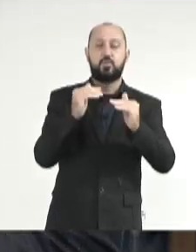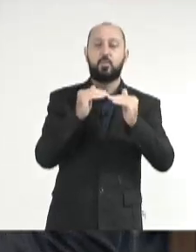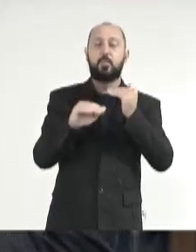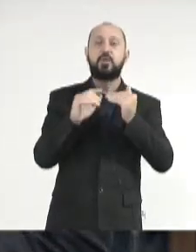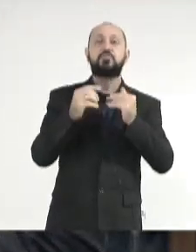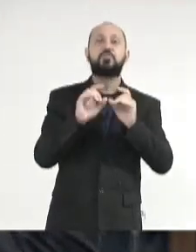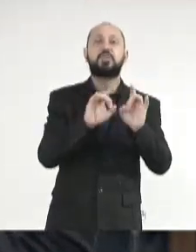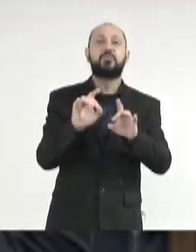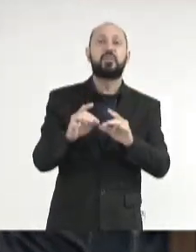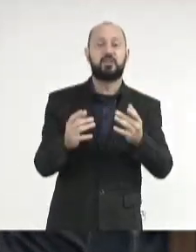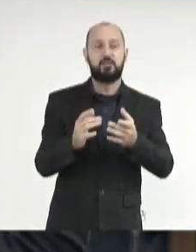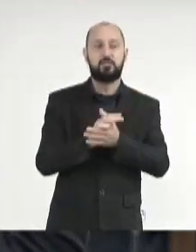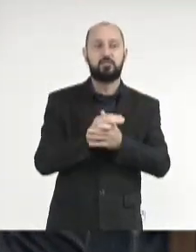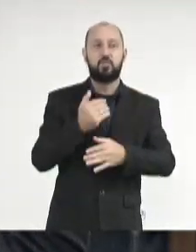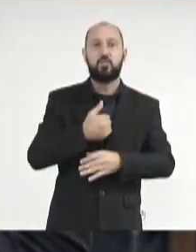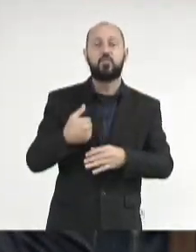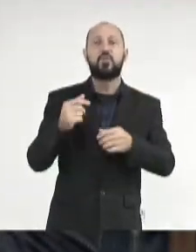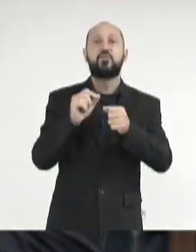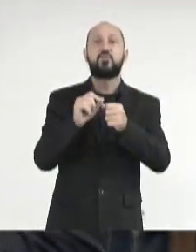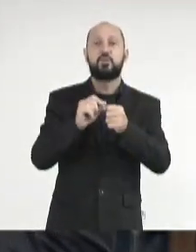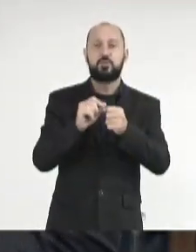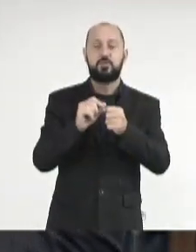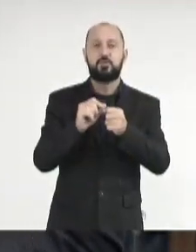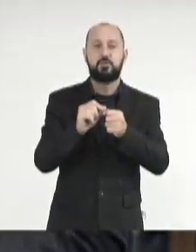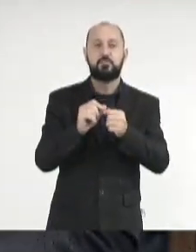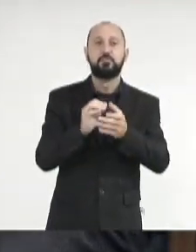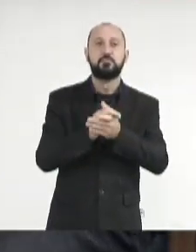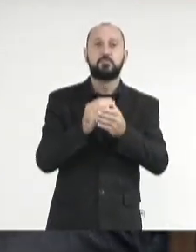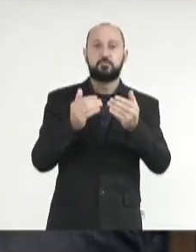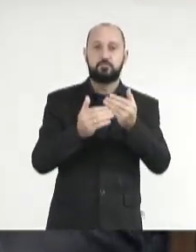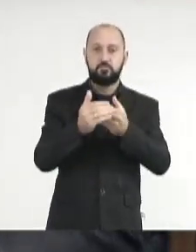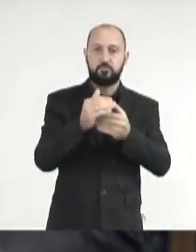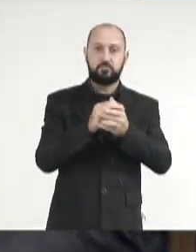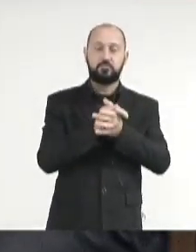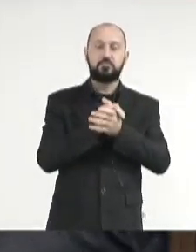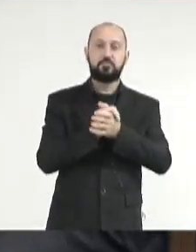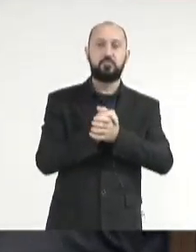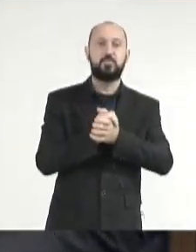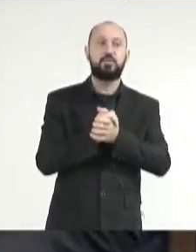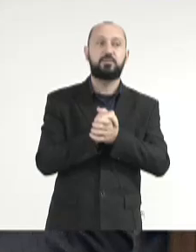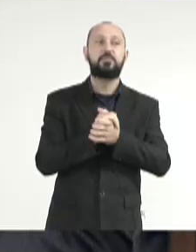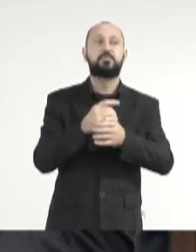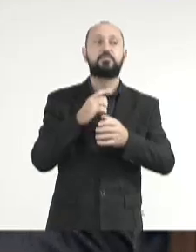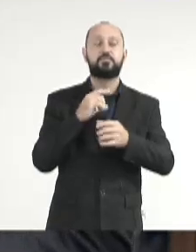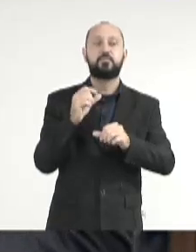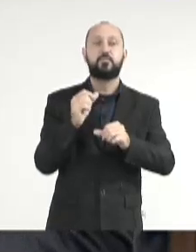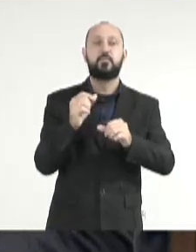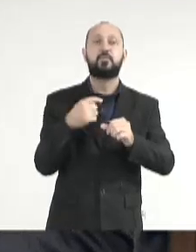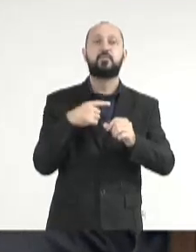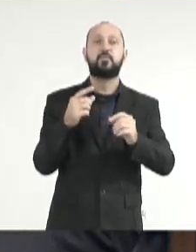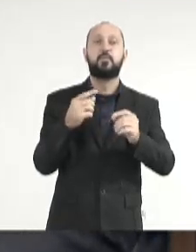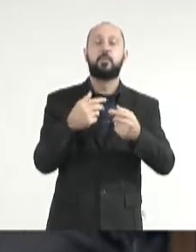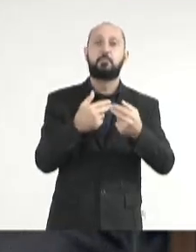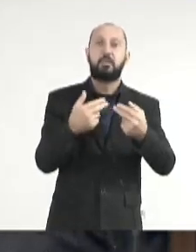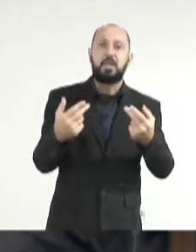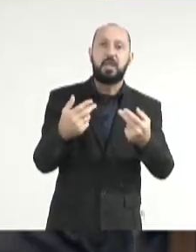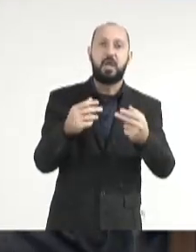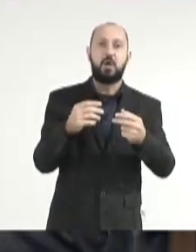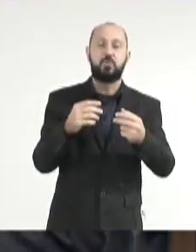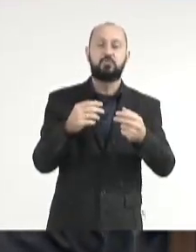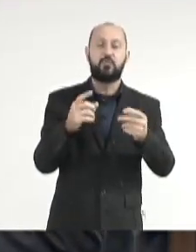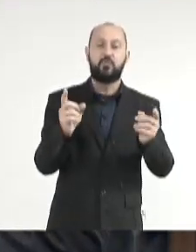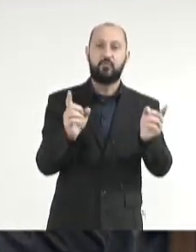com a mercadoria. Então o que o governo vai fazer? O que pretende fazer a partir de agora? Houve uma movimentação de mercadoria. E a partir